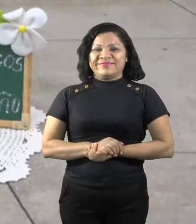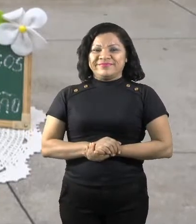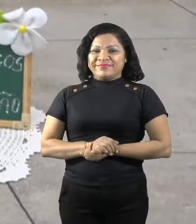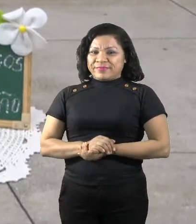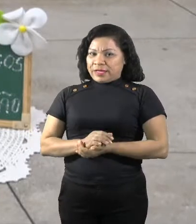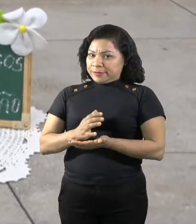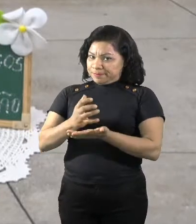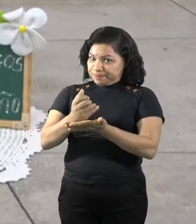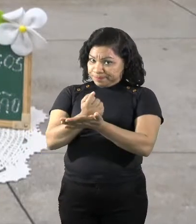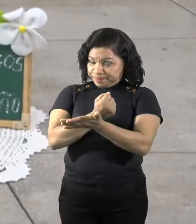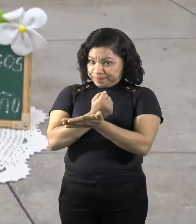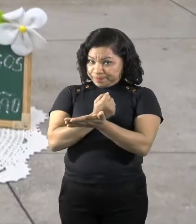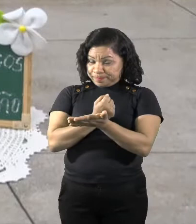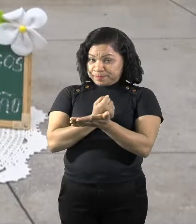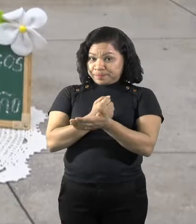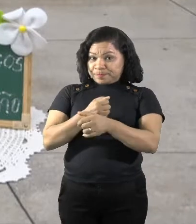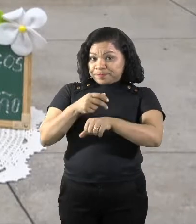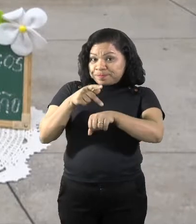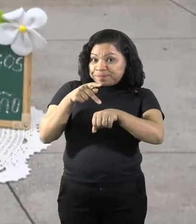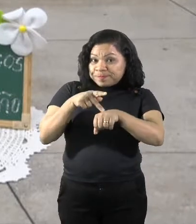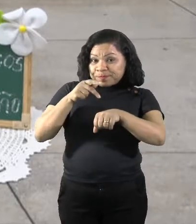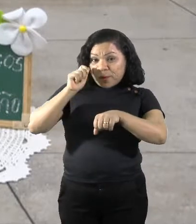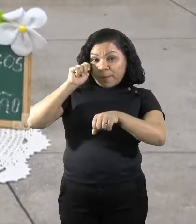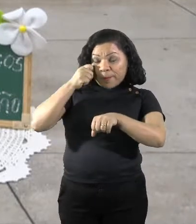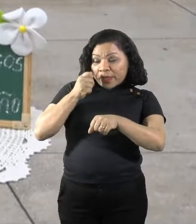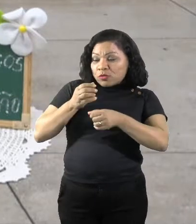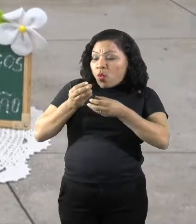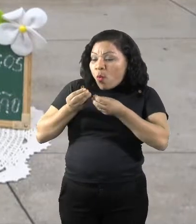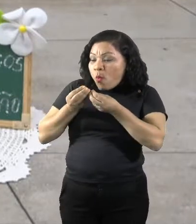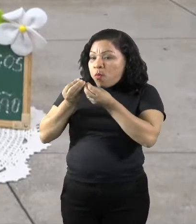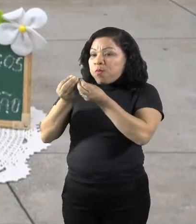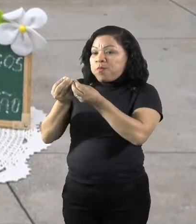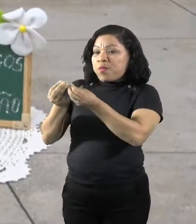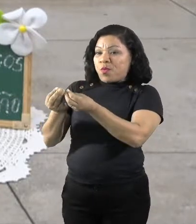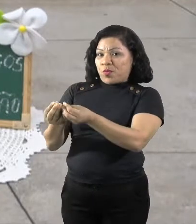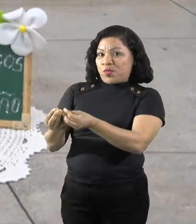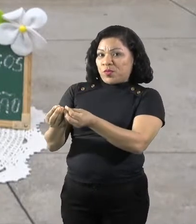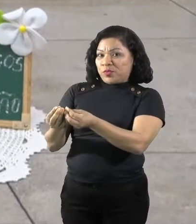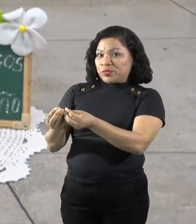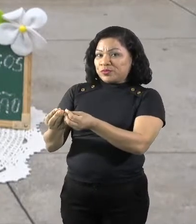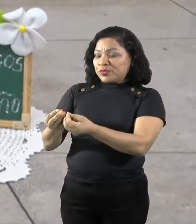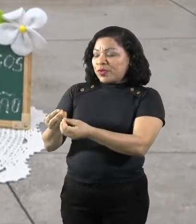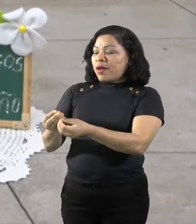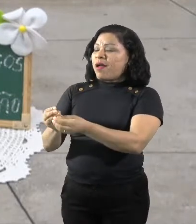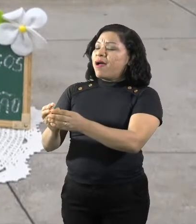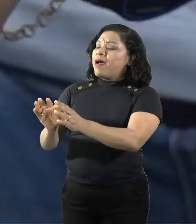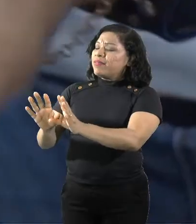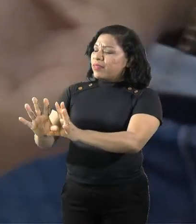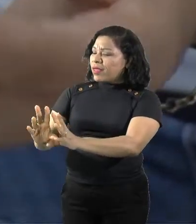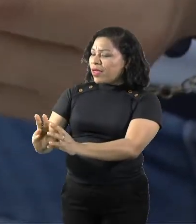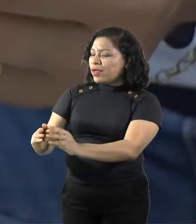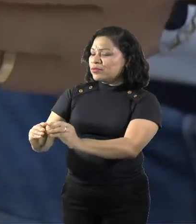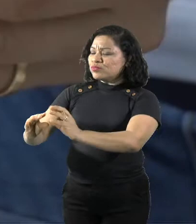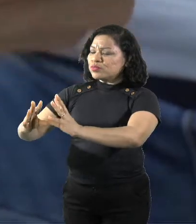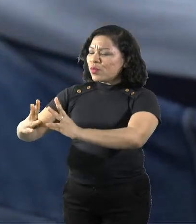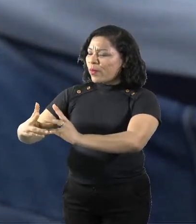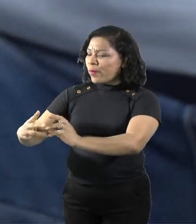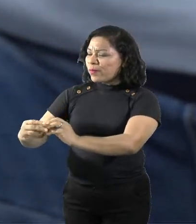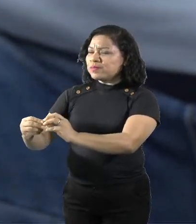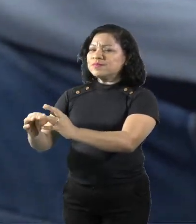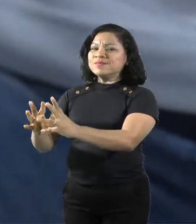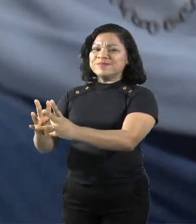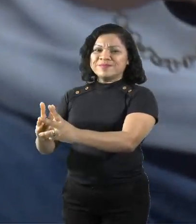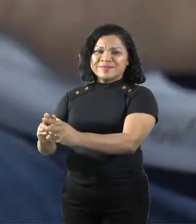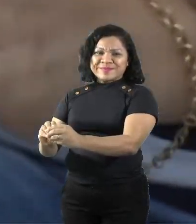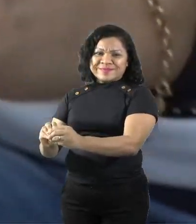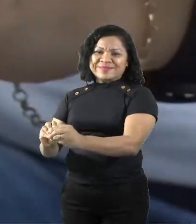carvão, mostre ao seu bebê, deixe ele tocar, sentir